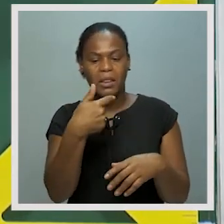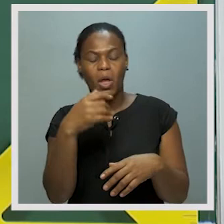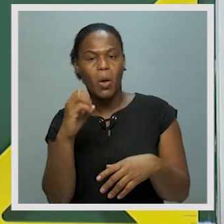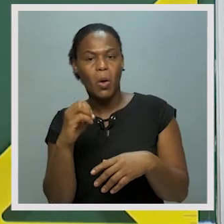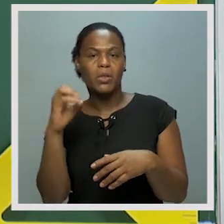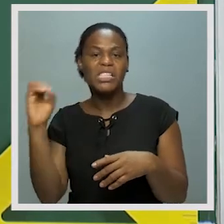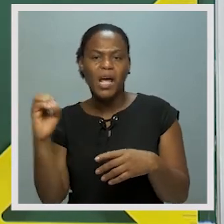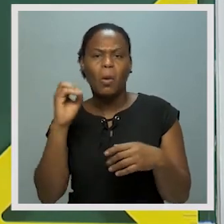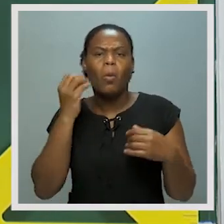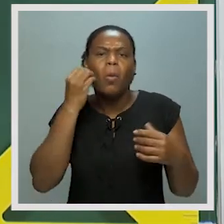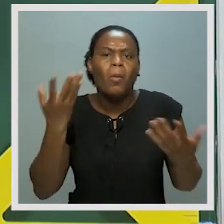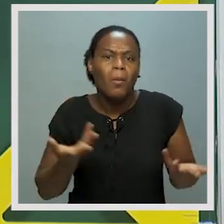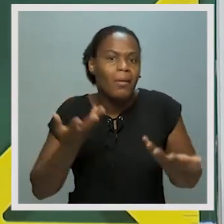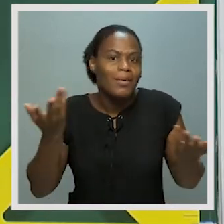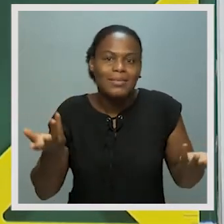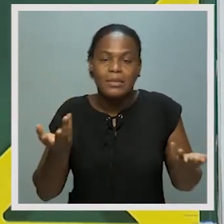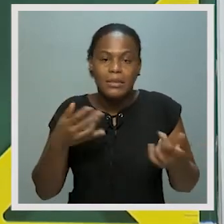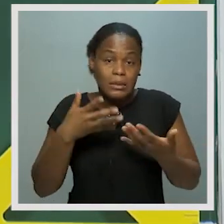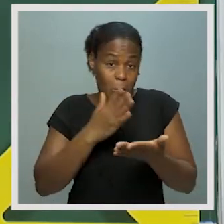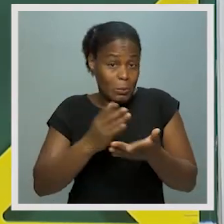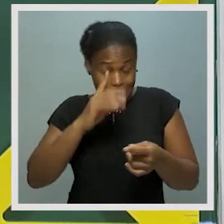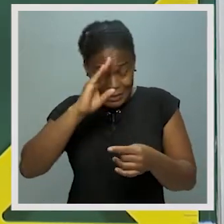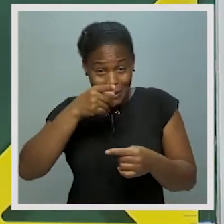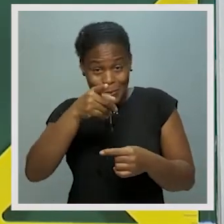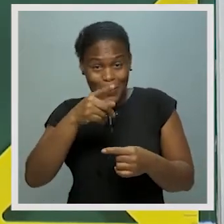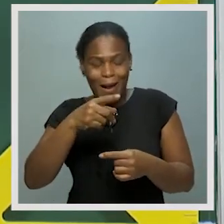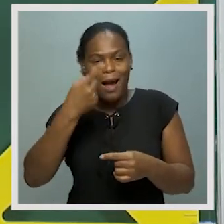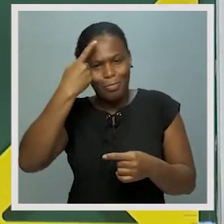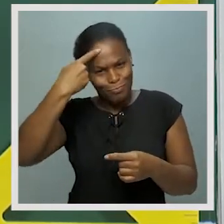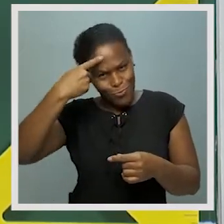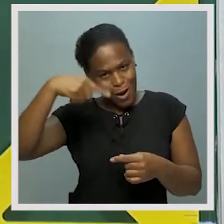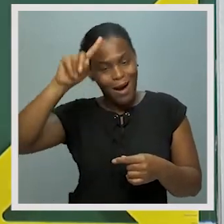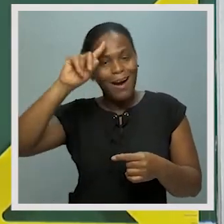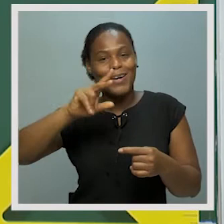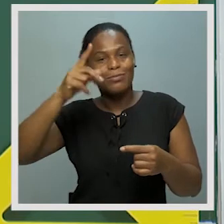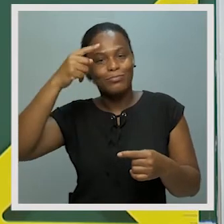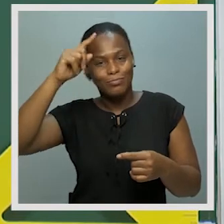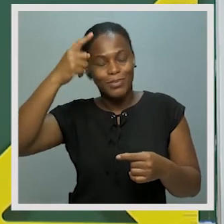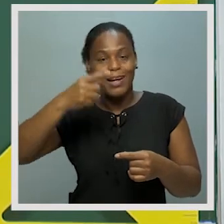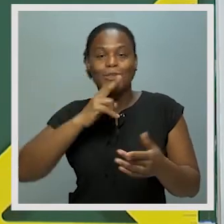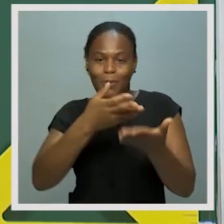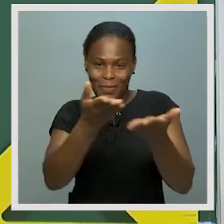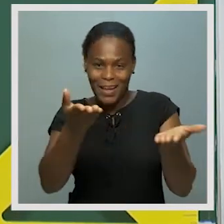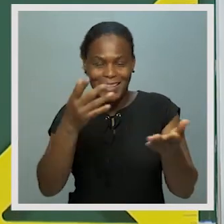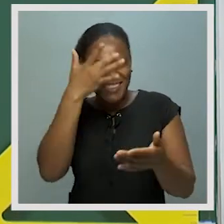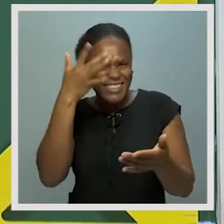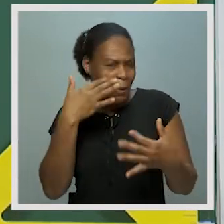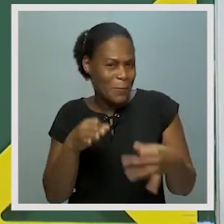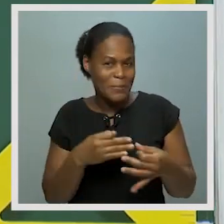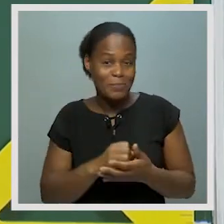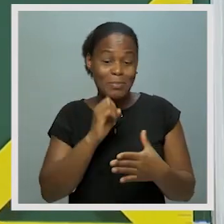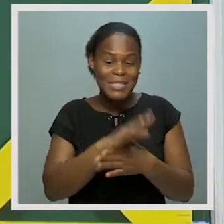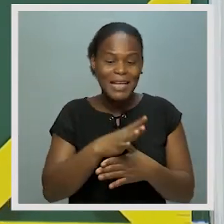só porque eu sei que você já adivinhou, eu vou dar a resposta. E a resposta é tão simples quanto esta.